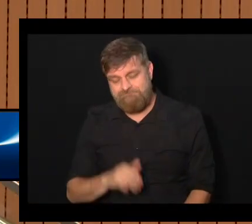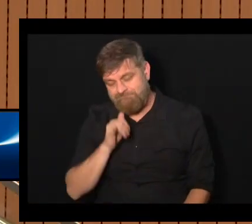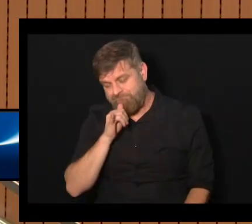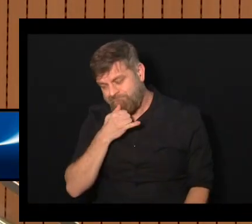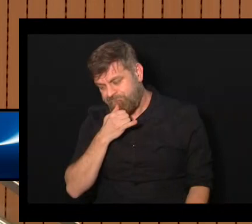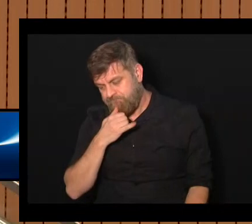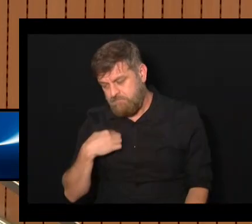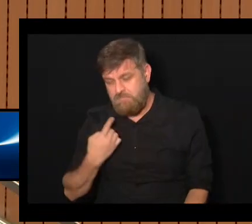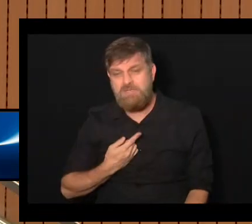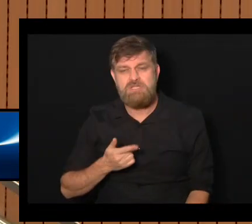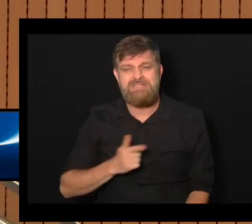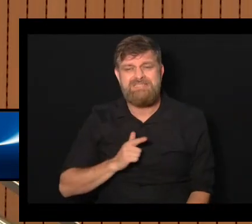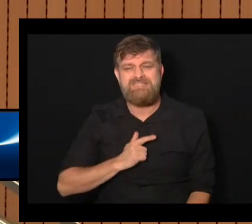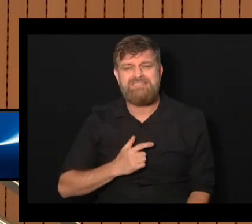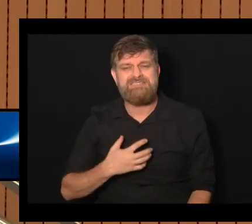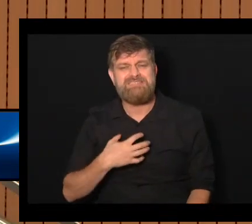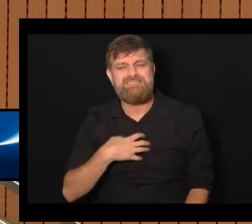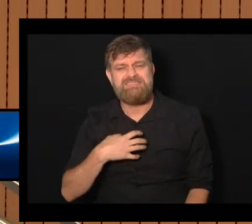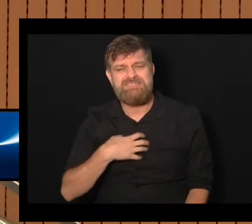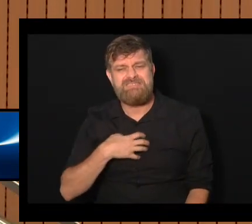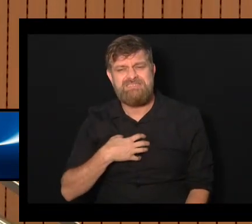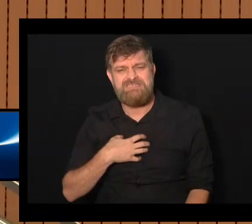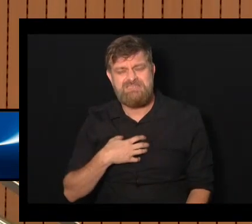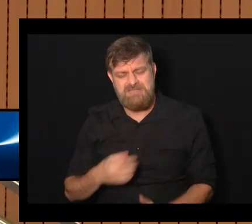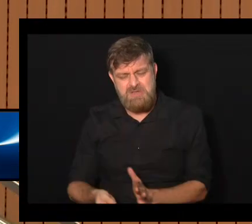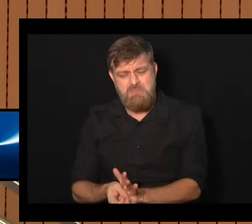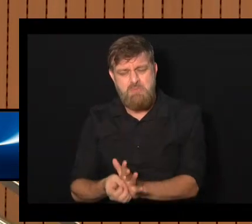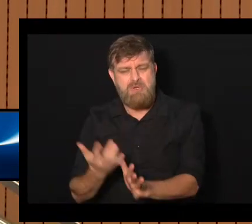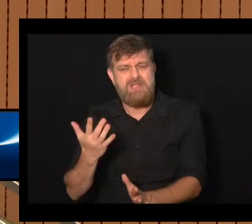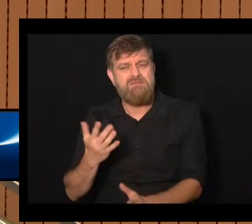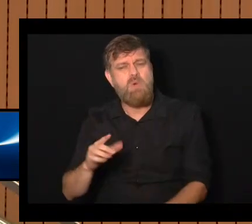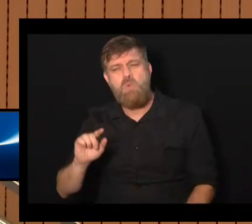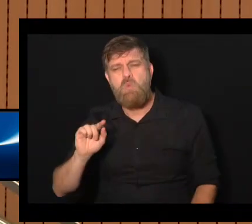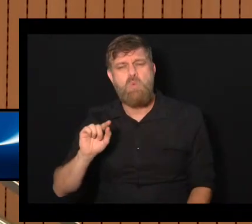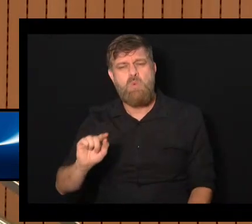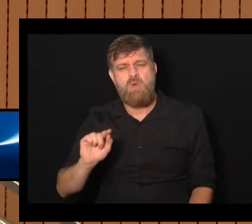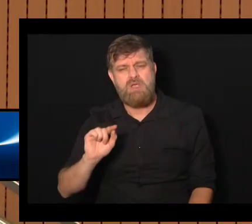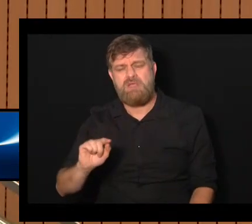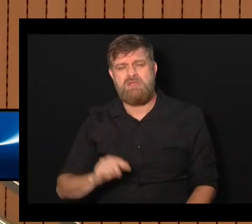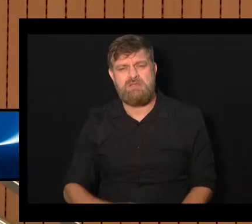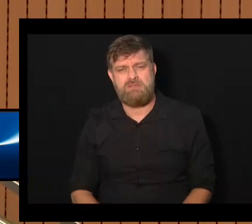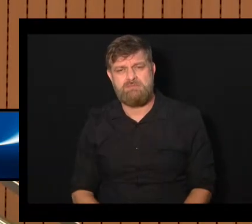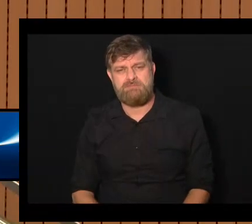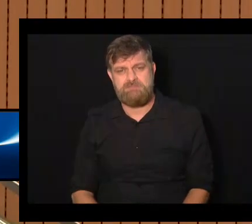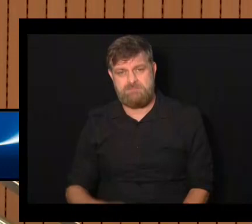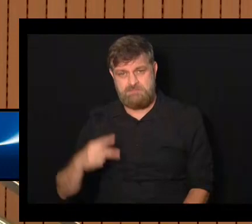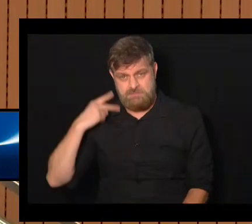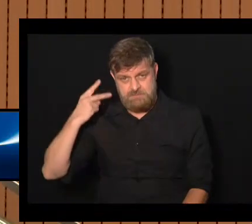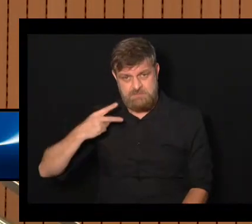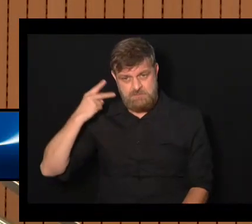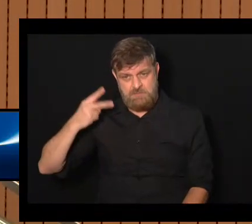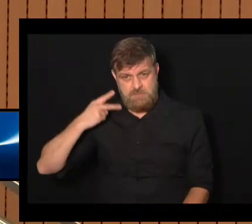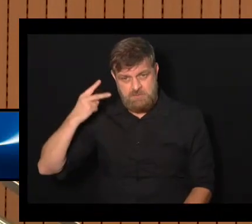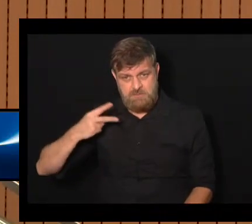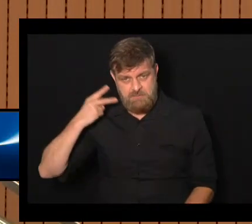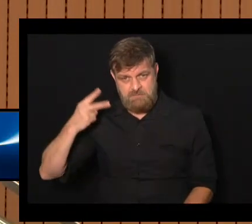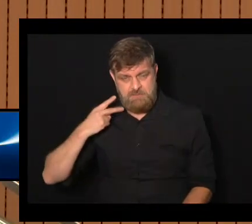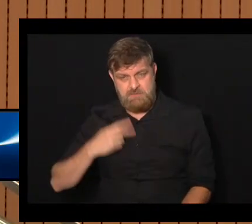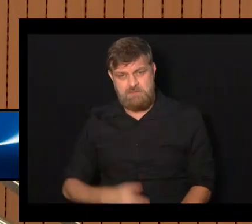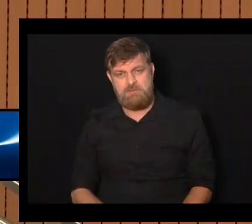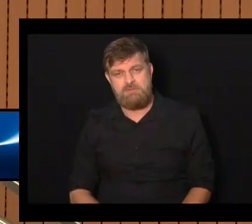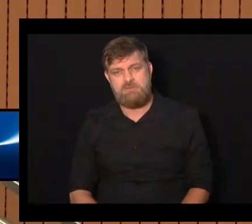infelizmente, nós temos a sensação, muitas vezes aqui nessa casa, de que os vereadores